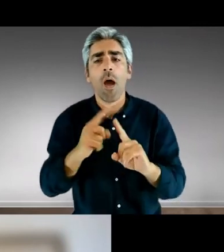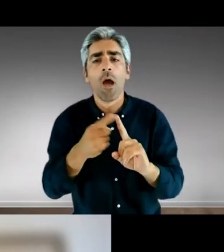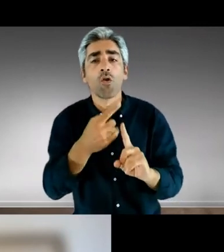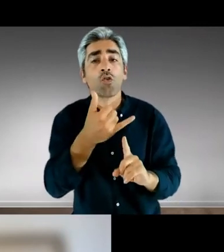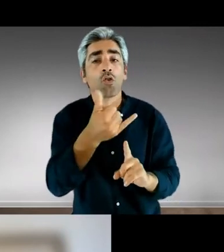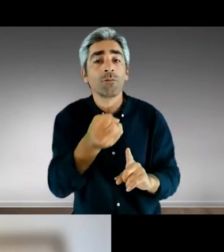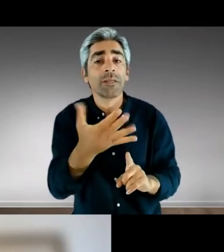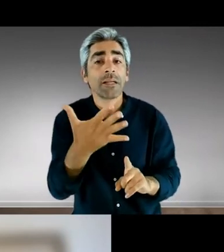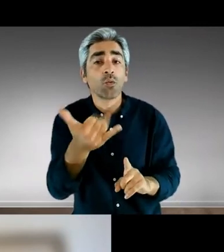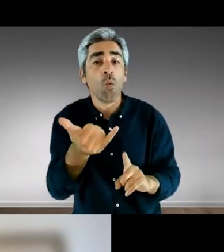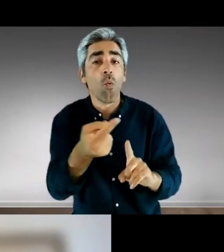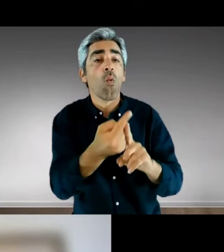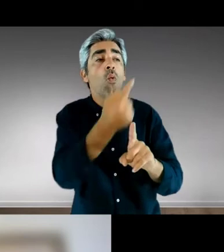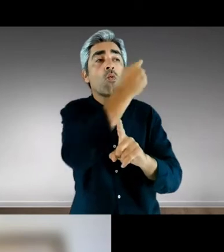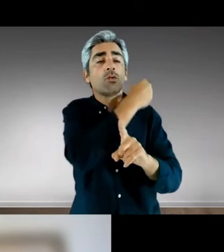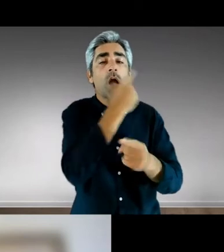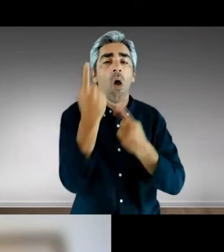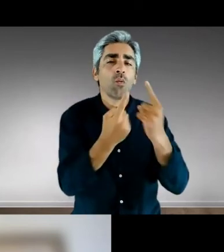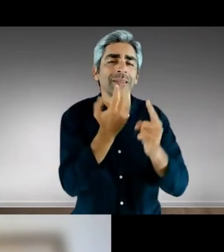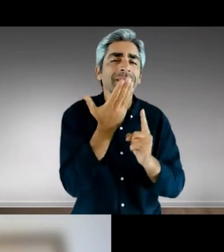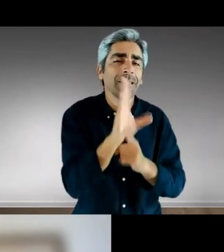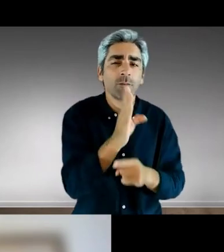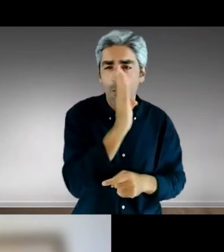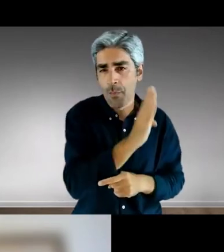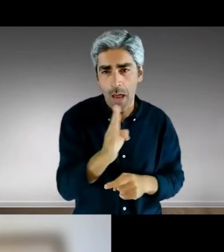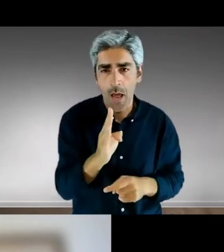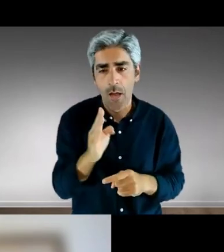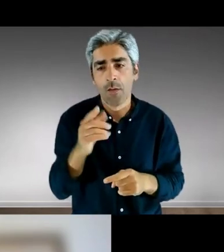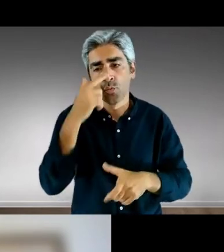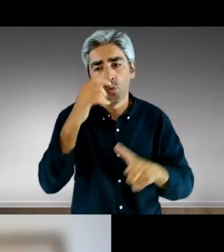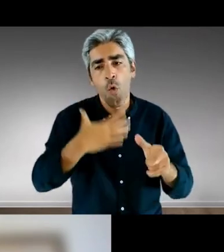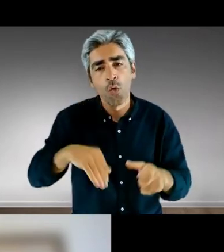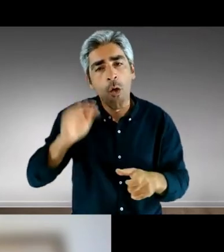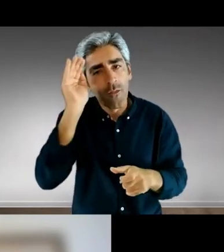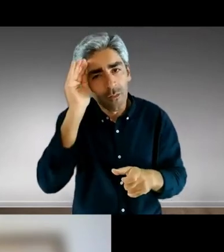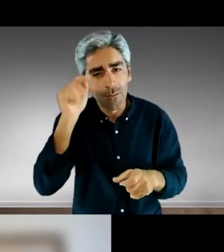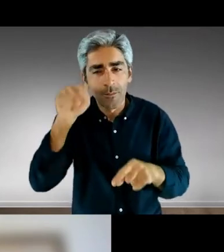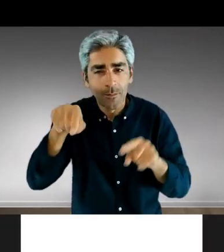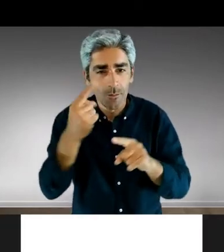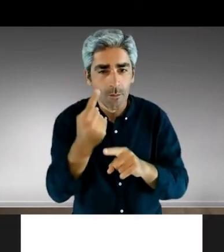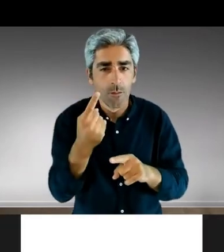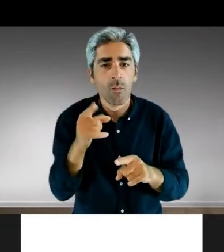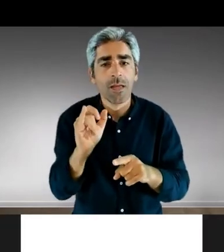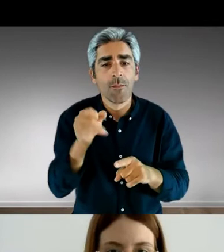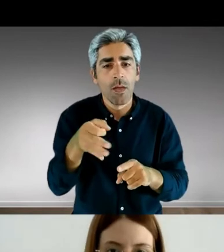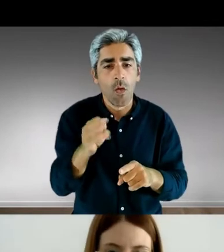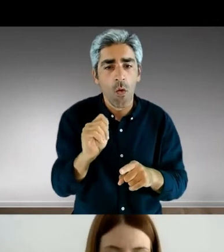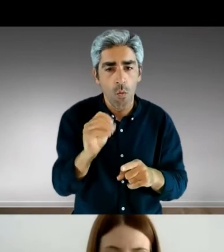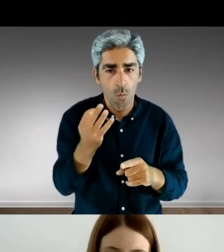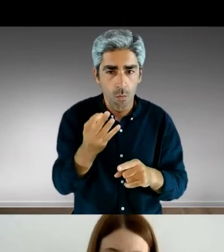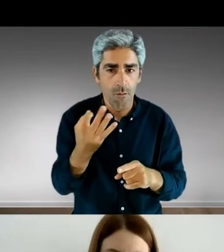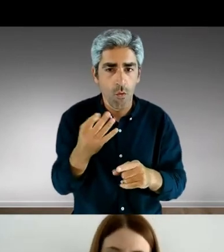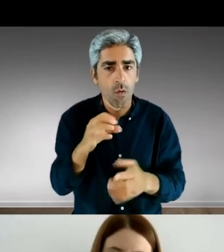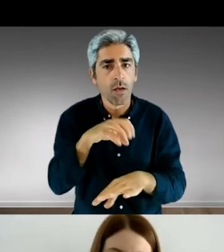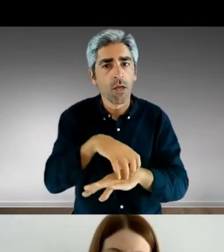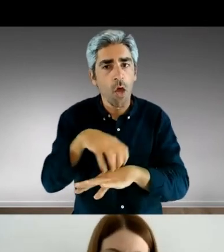que casos concretos, as pessoas gostam sempre de ouvir. Em 2012, no IPO do Porto, implementamos 12 quiosques